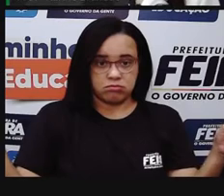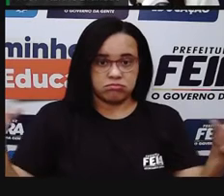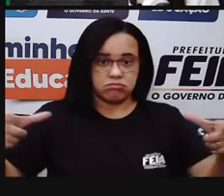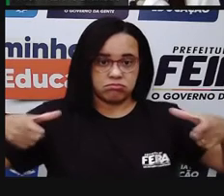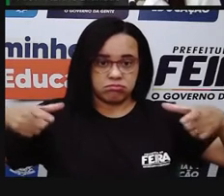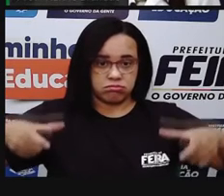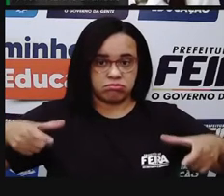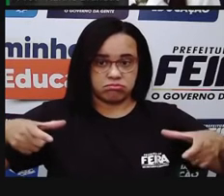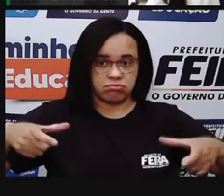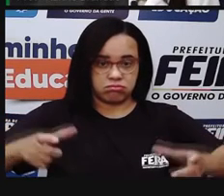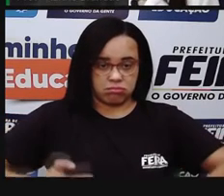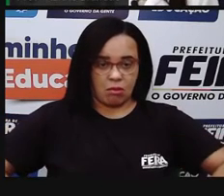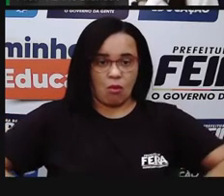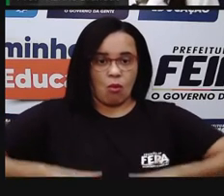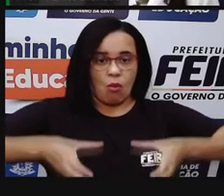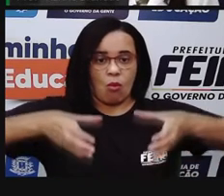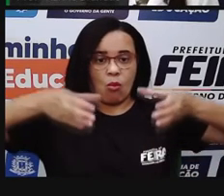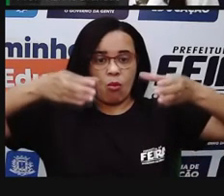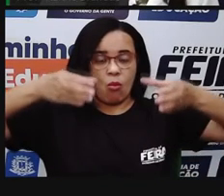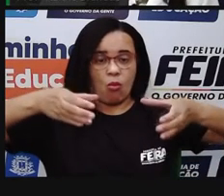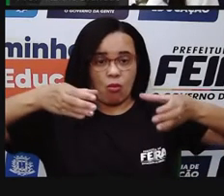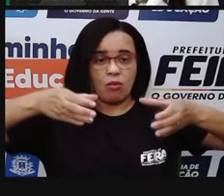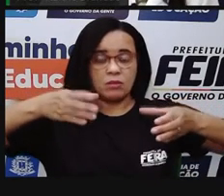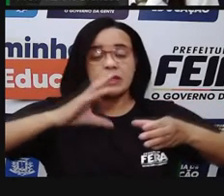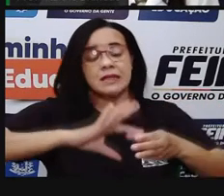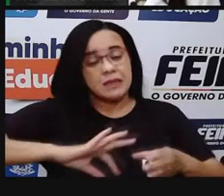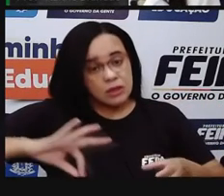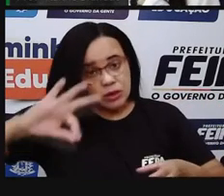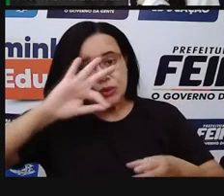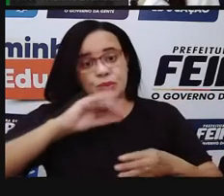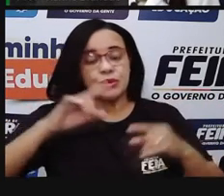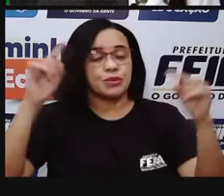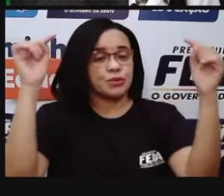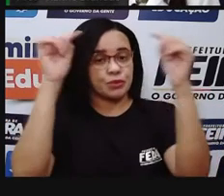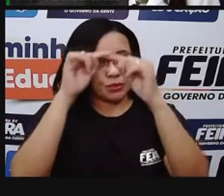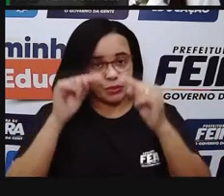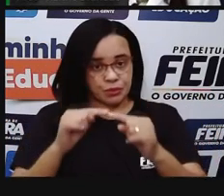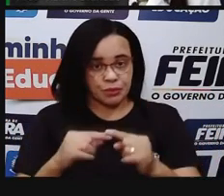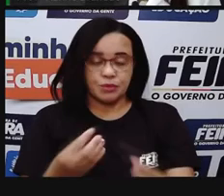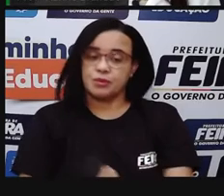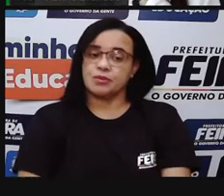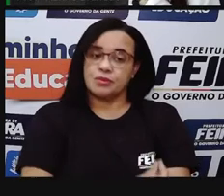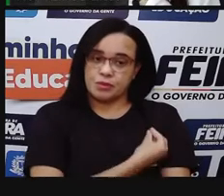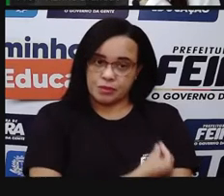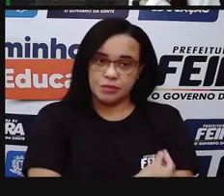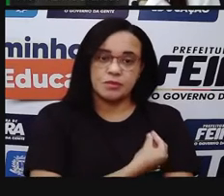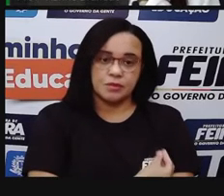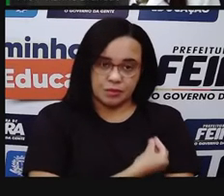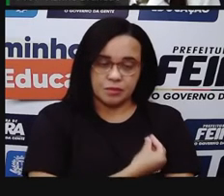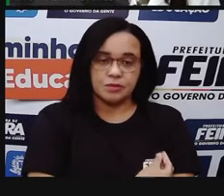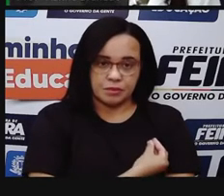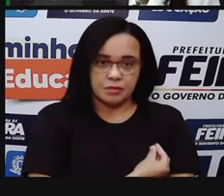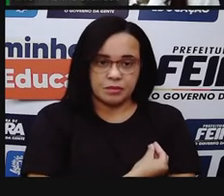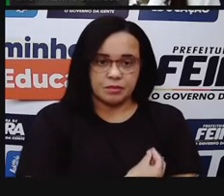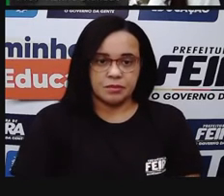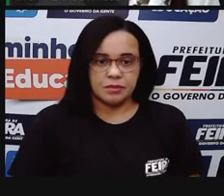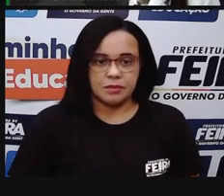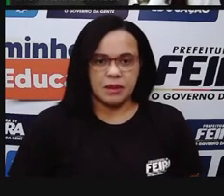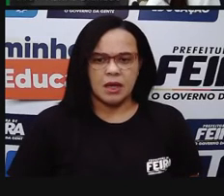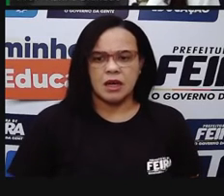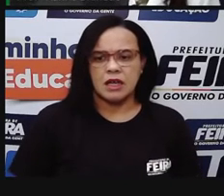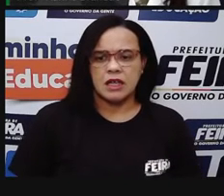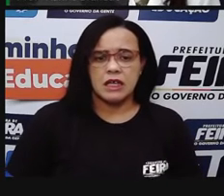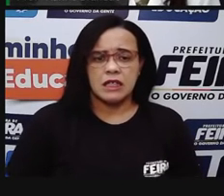todo esse desenvolvimento e esse crescimento desses seres vivos, eles fazem com que eles tenham também